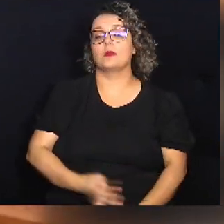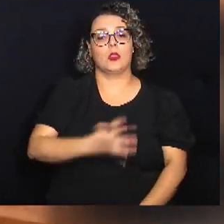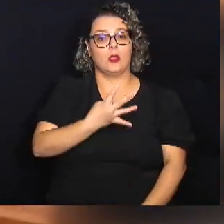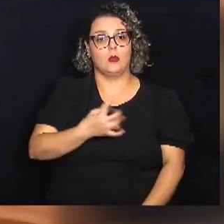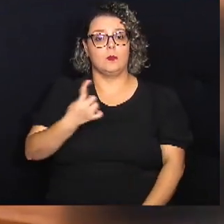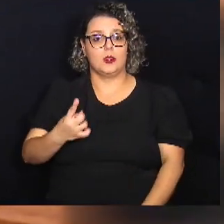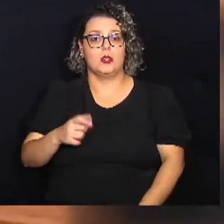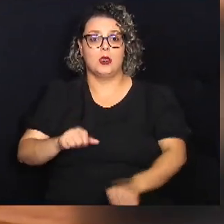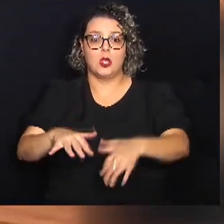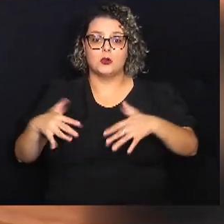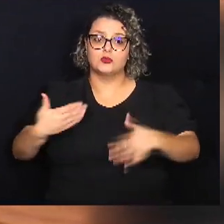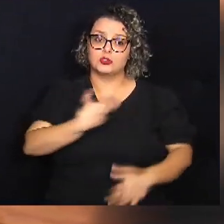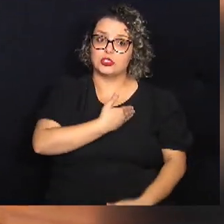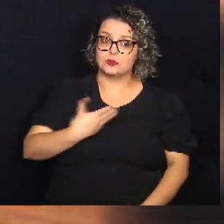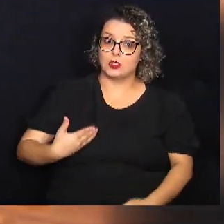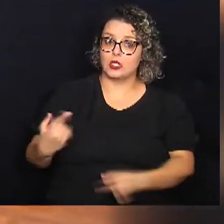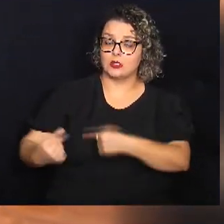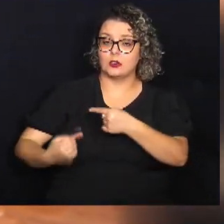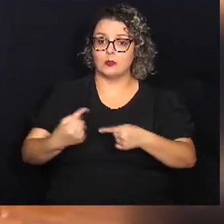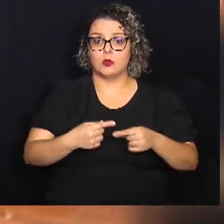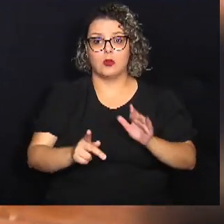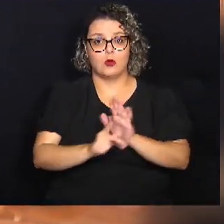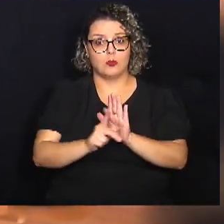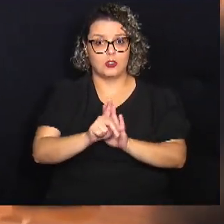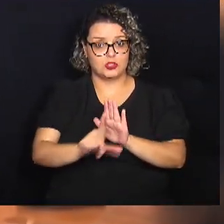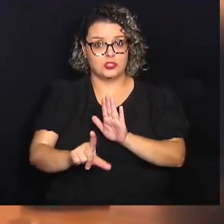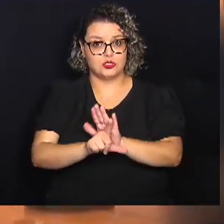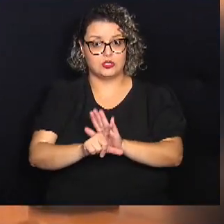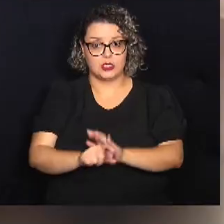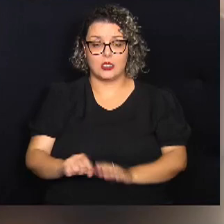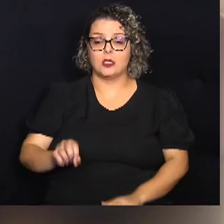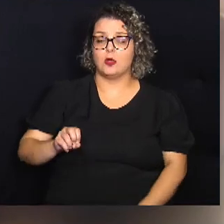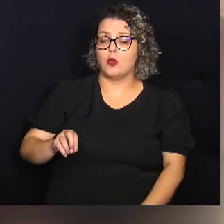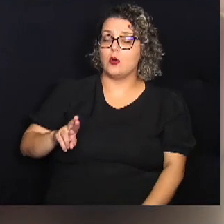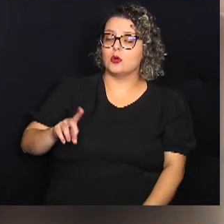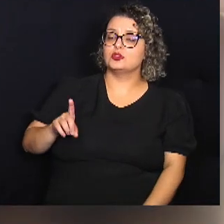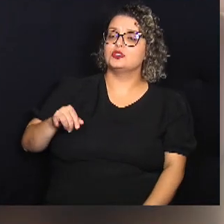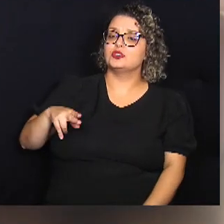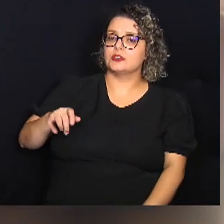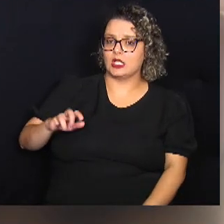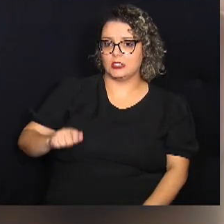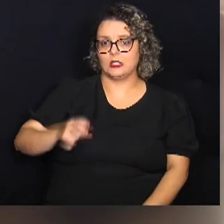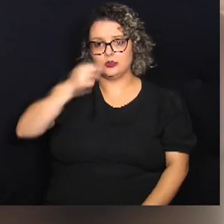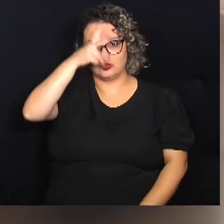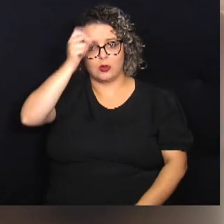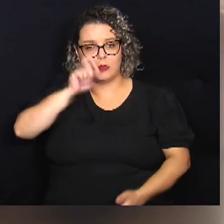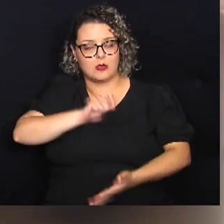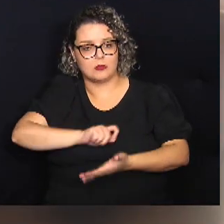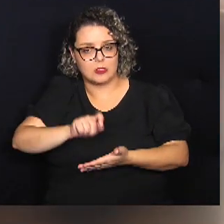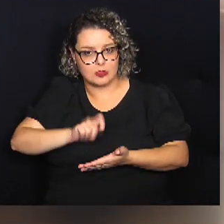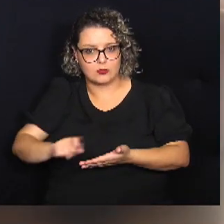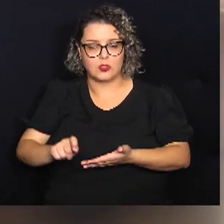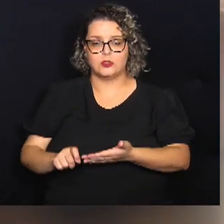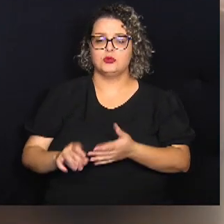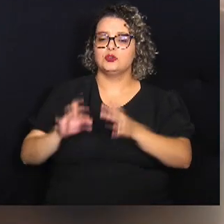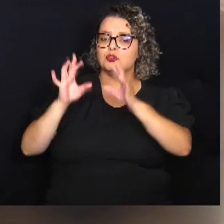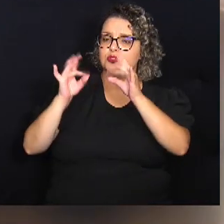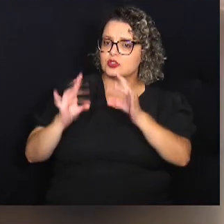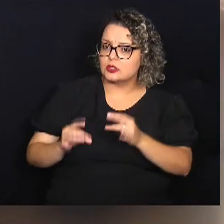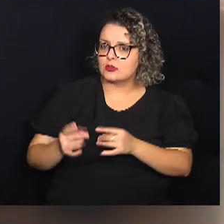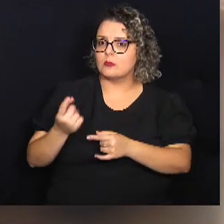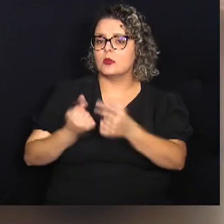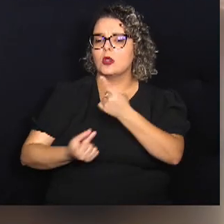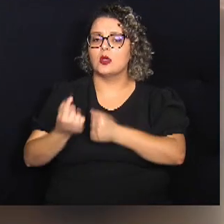41ª audiência pública debateu o projeto de lei ordinária de autoria do prefeito municipal sobre as diretrizes orçamentárias